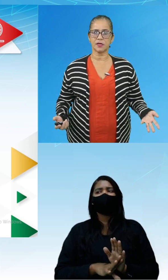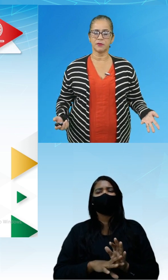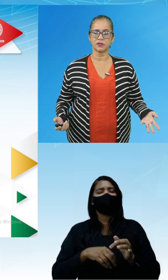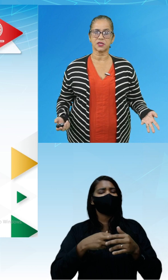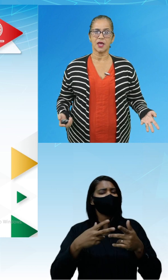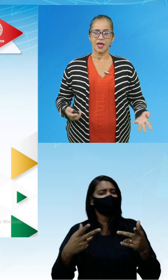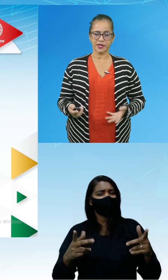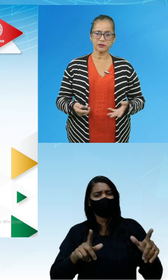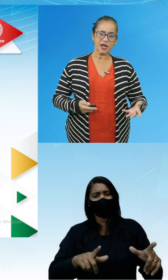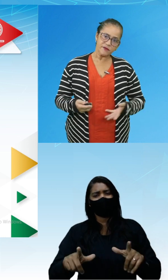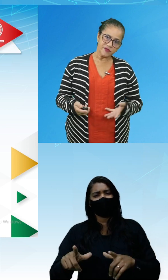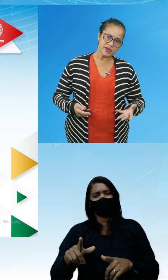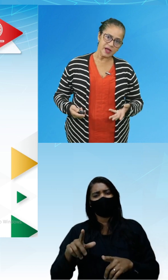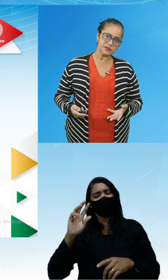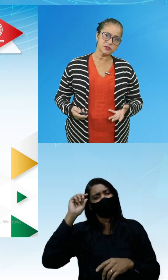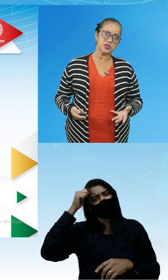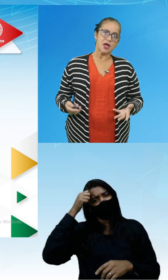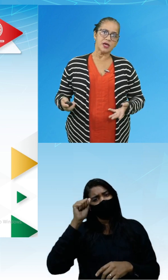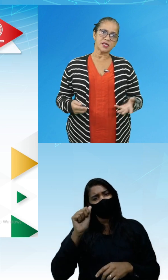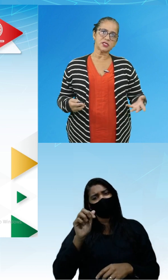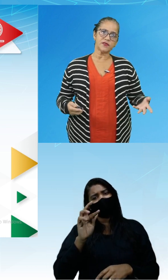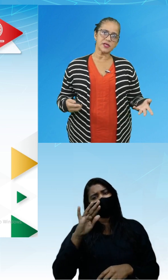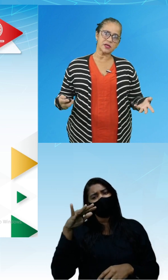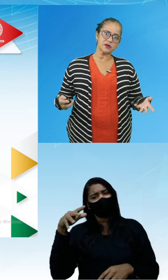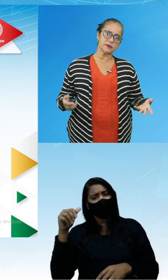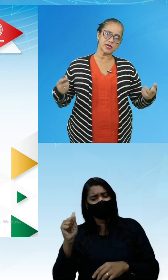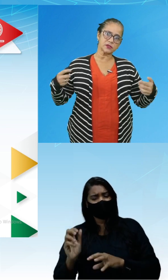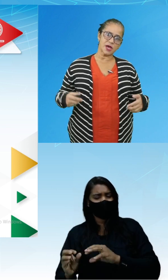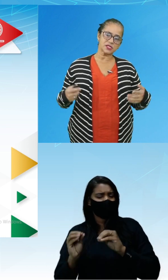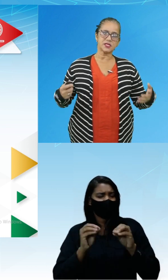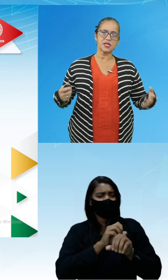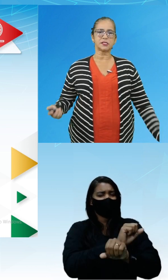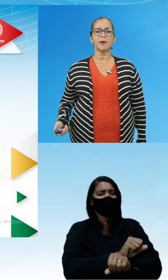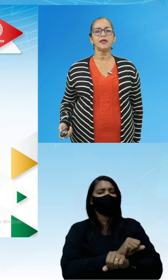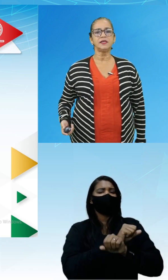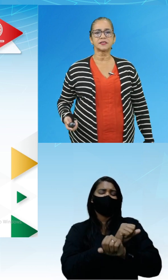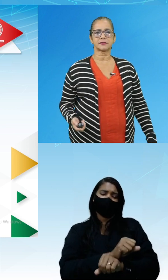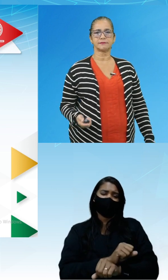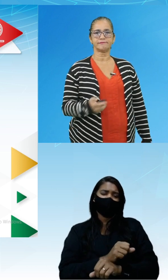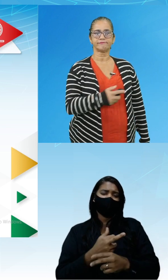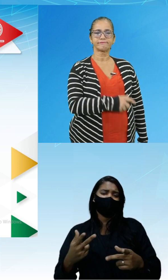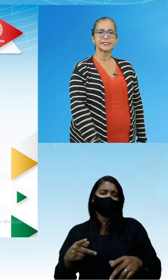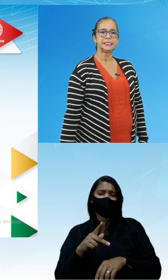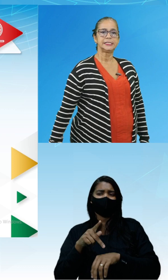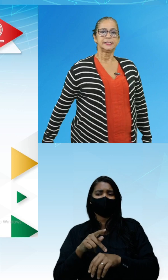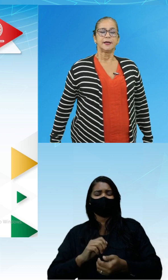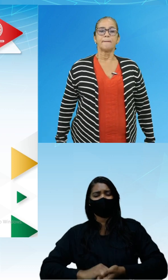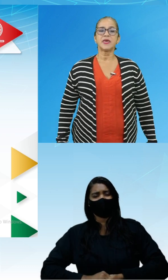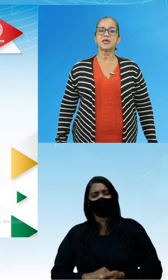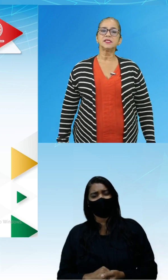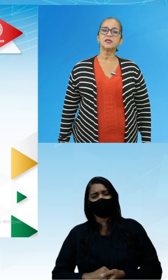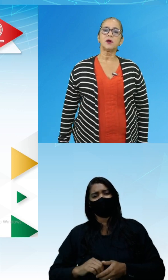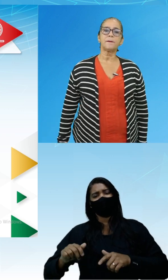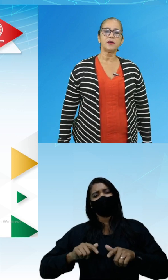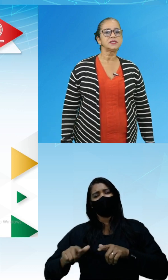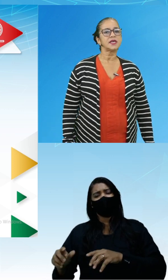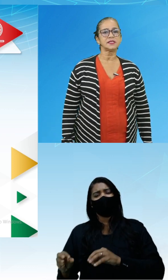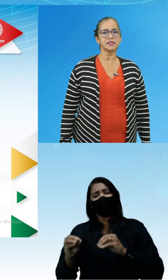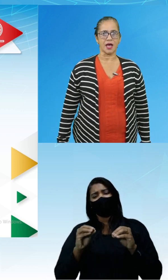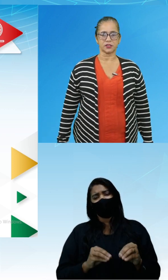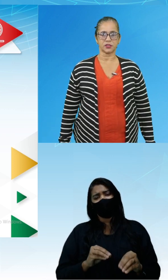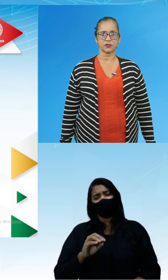meus amores. Eram traficados e atividade econômica atuais desses países. Migrantes